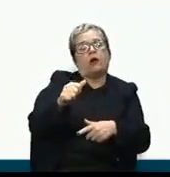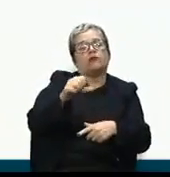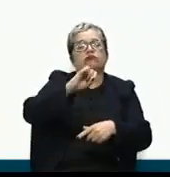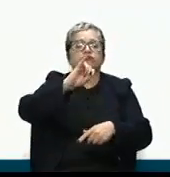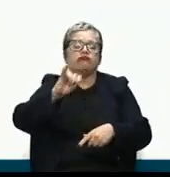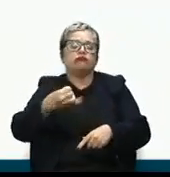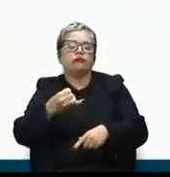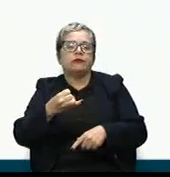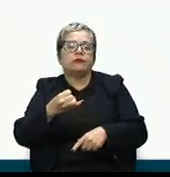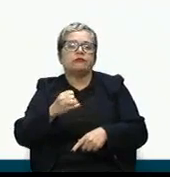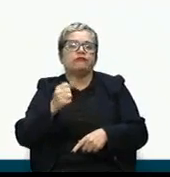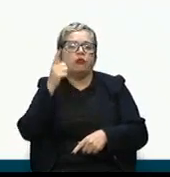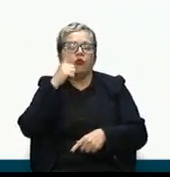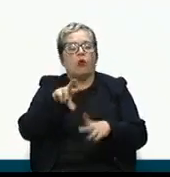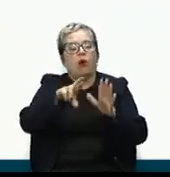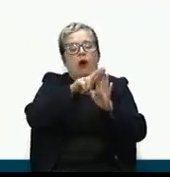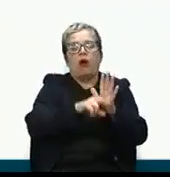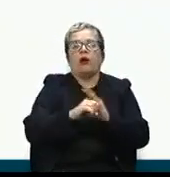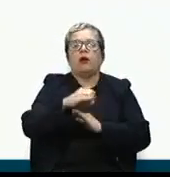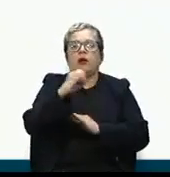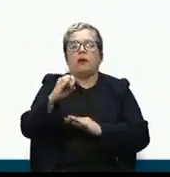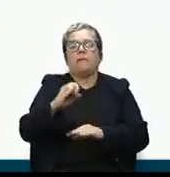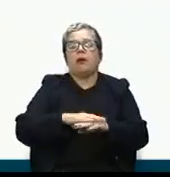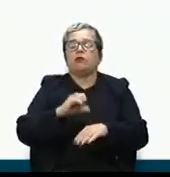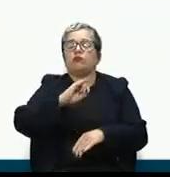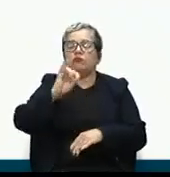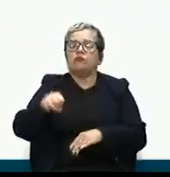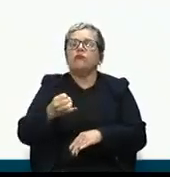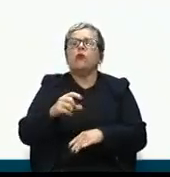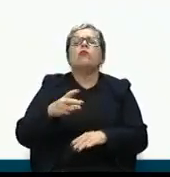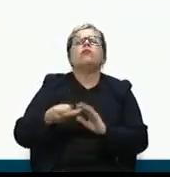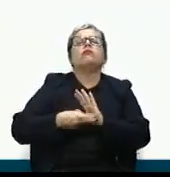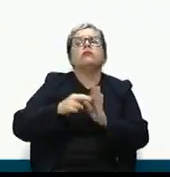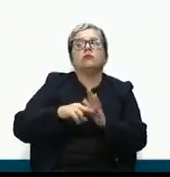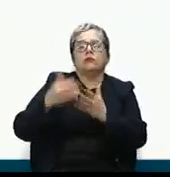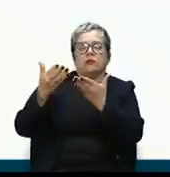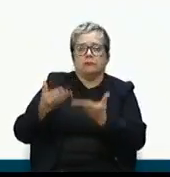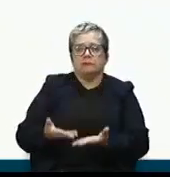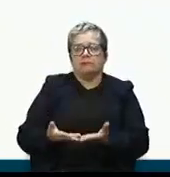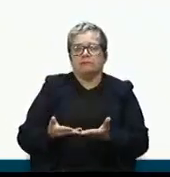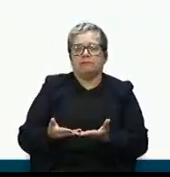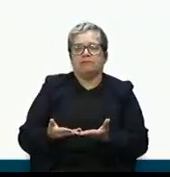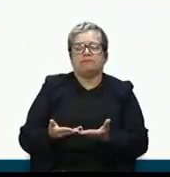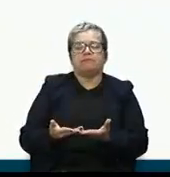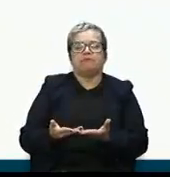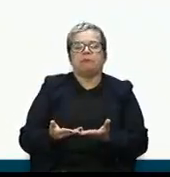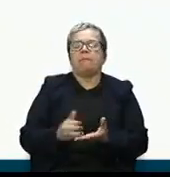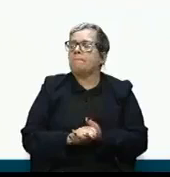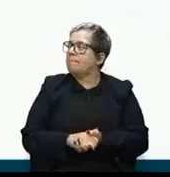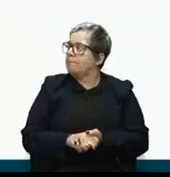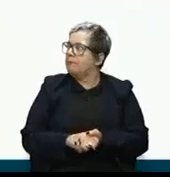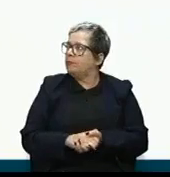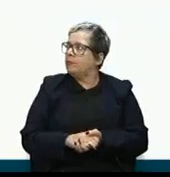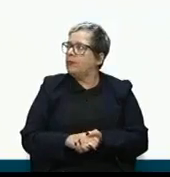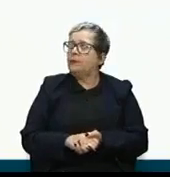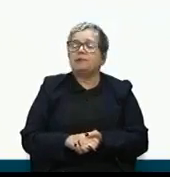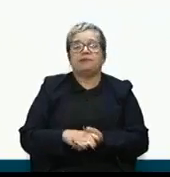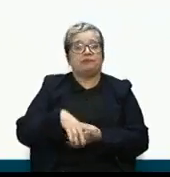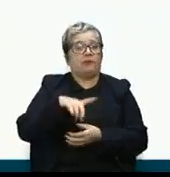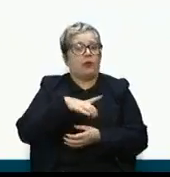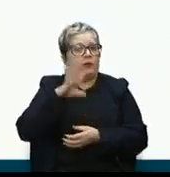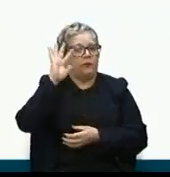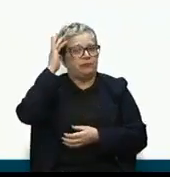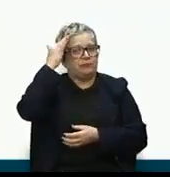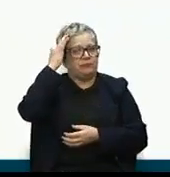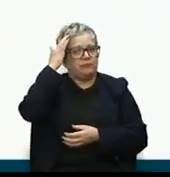vai ser obtido pela regra I mais J. O que significa isso? primeira coisa, eu tenho que entender que